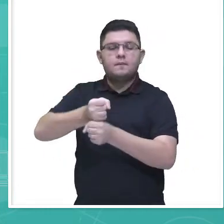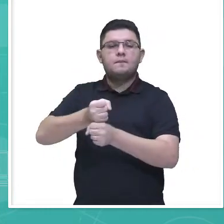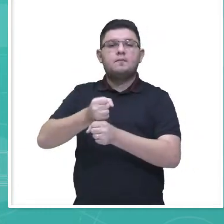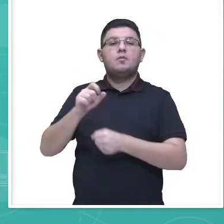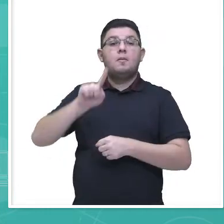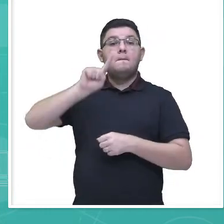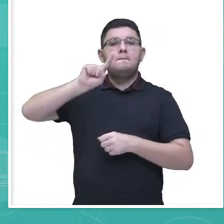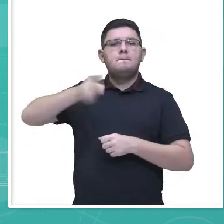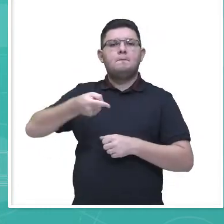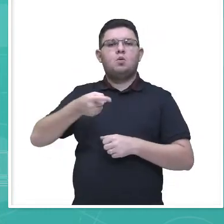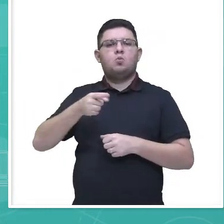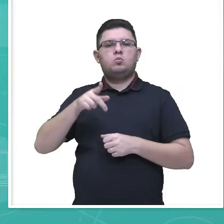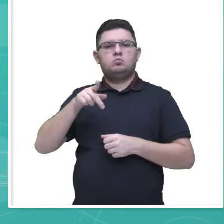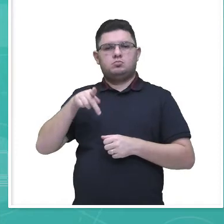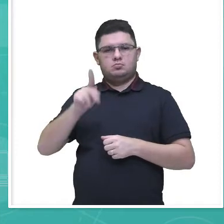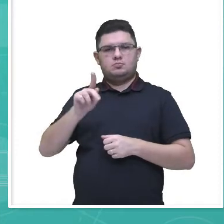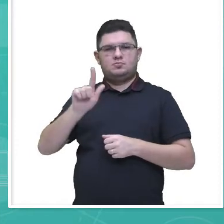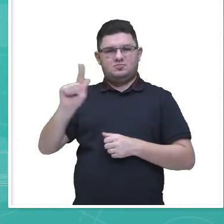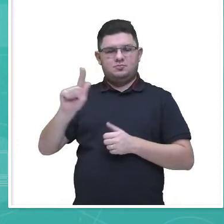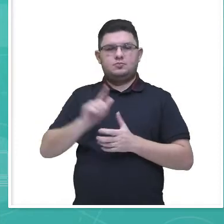exemplo, a gente diz que ele tem